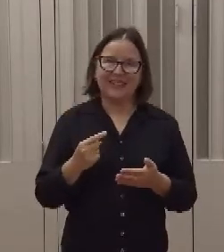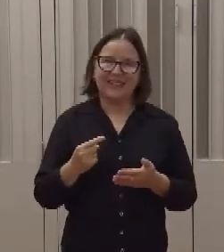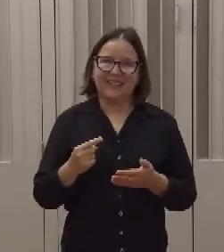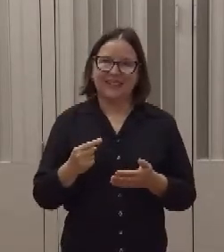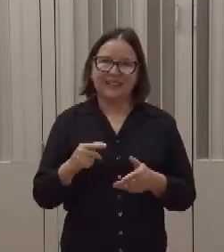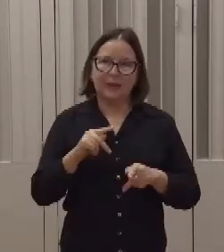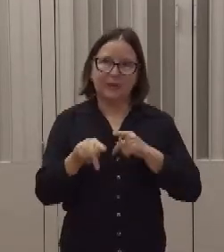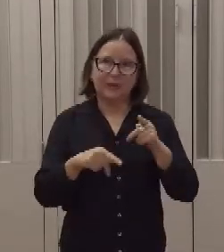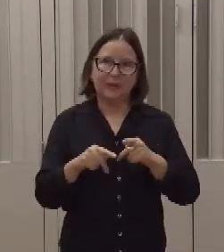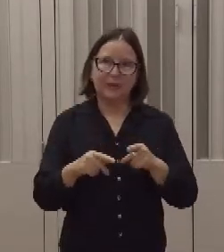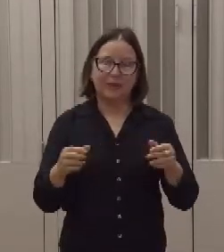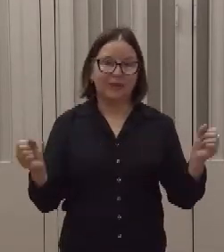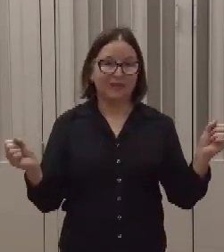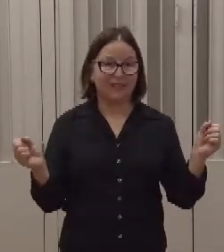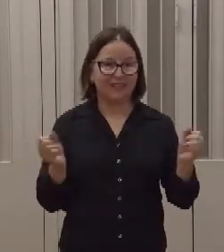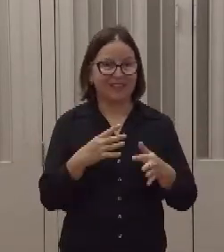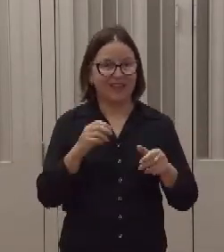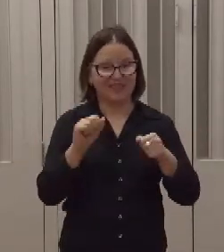primogênito.